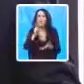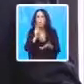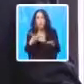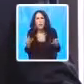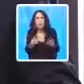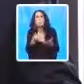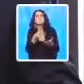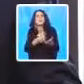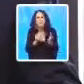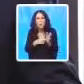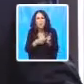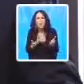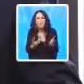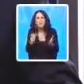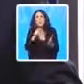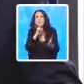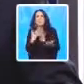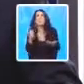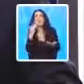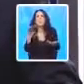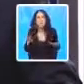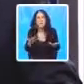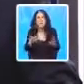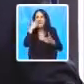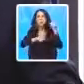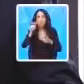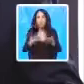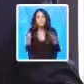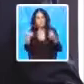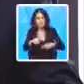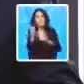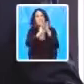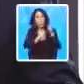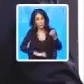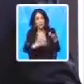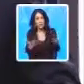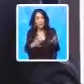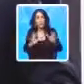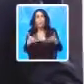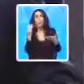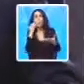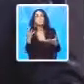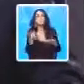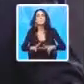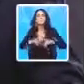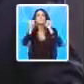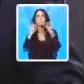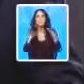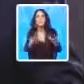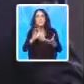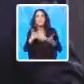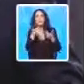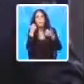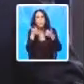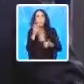a empregabilidade que gerou, de que maneira é que realmente as pessoas que obtiveram aquela certificação conseguiram progredir e ela lhes